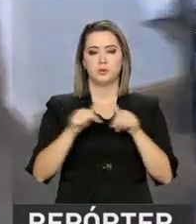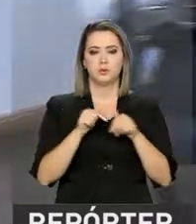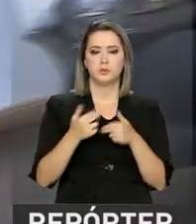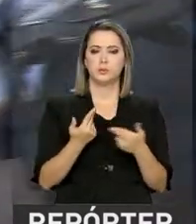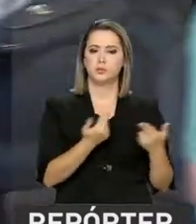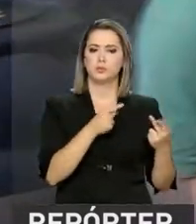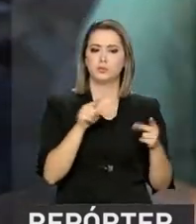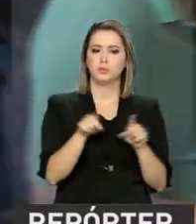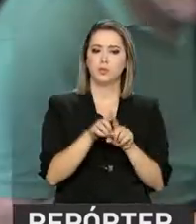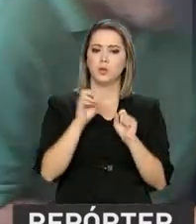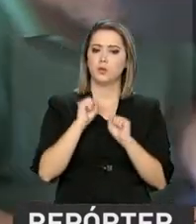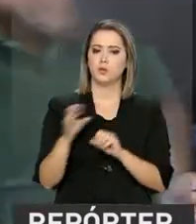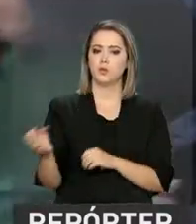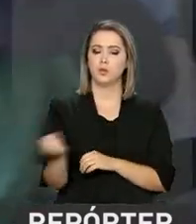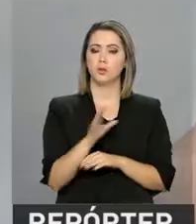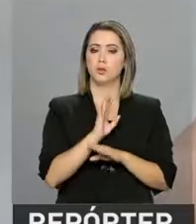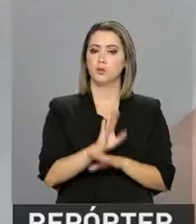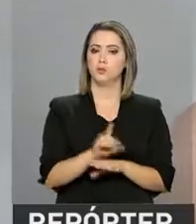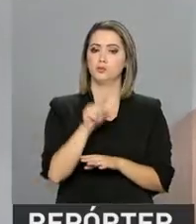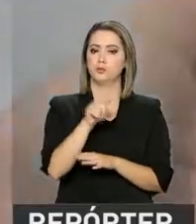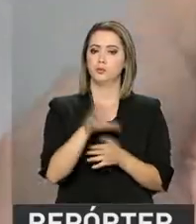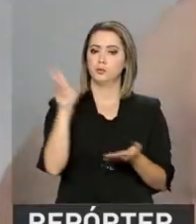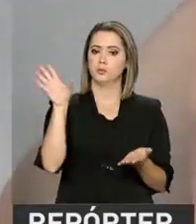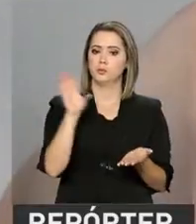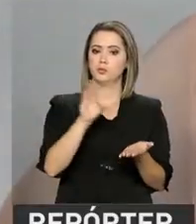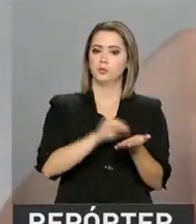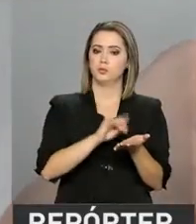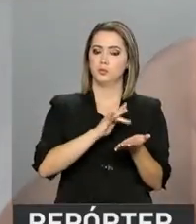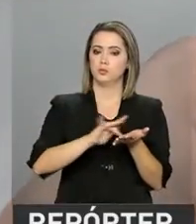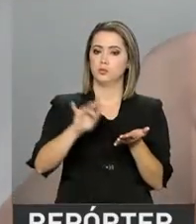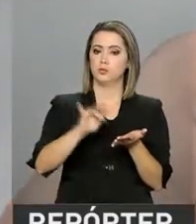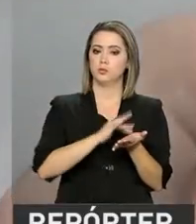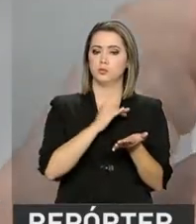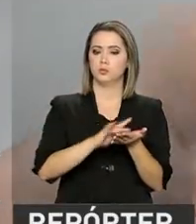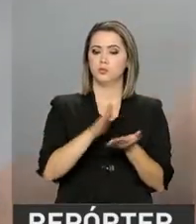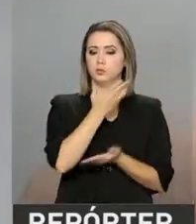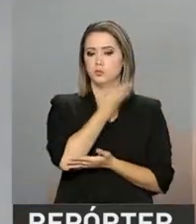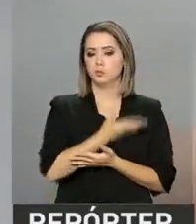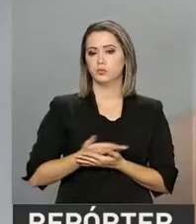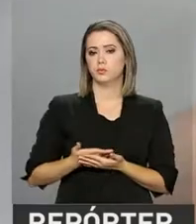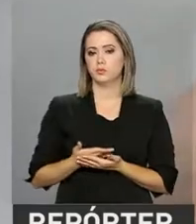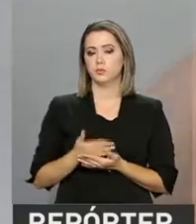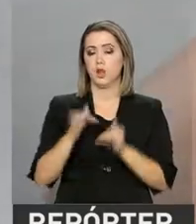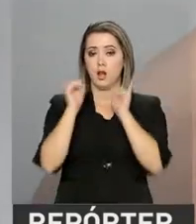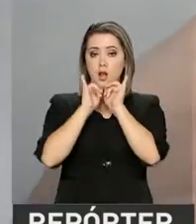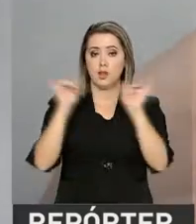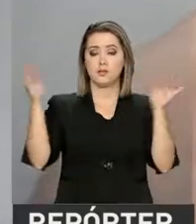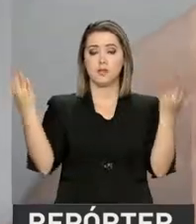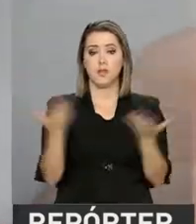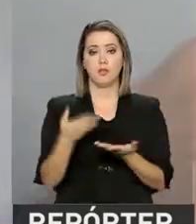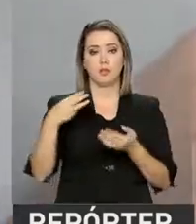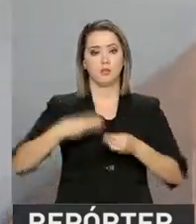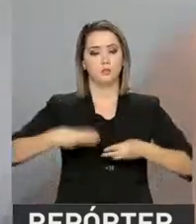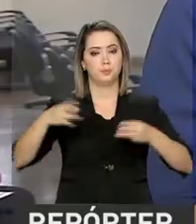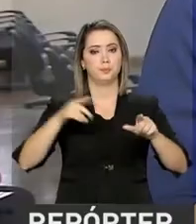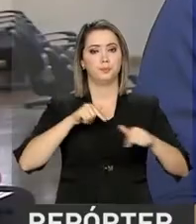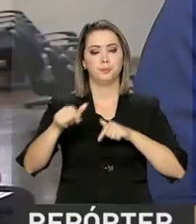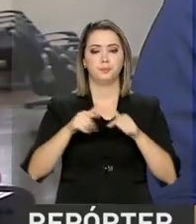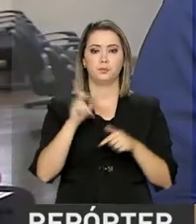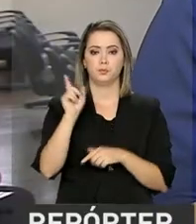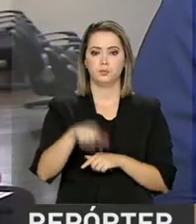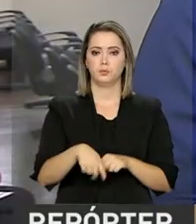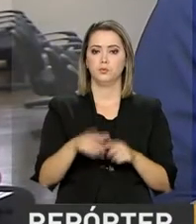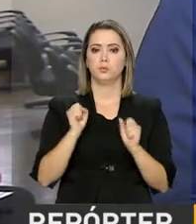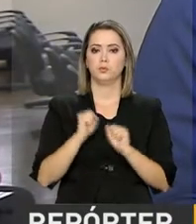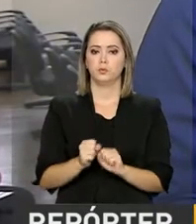marcos tem um novo aliado é o aplicativo de celular significa fácil lançado pelo ministério do trabalho não seria